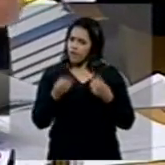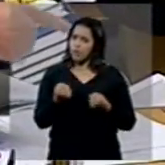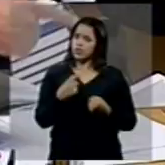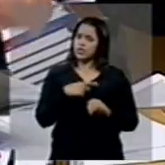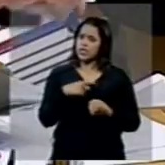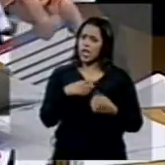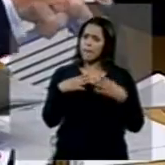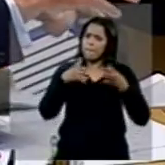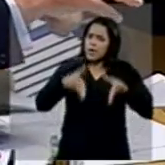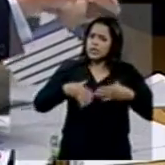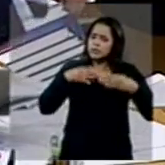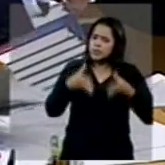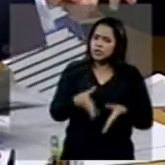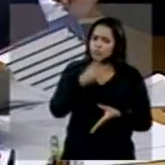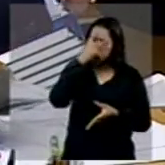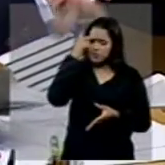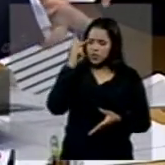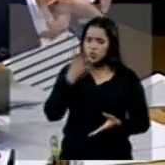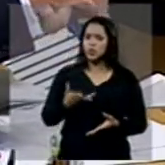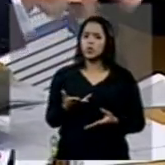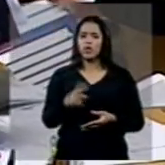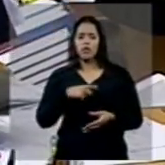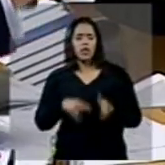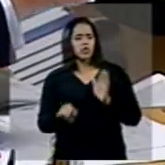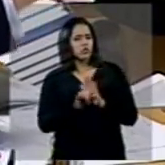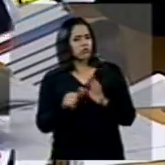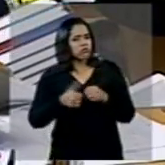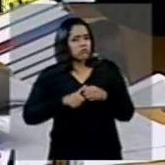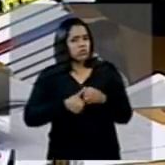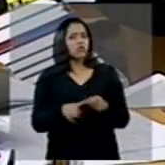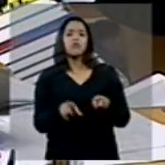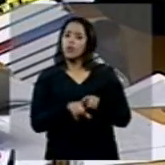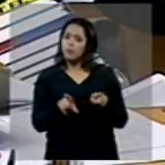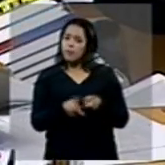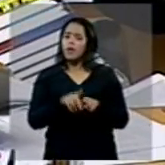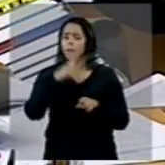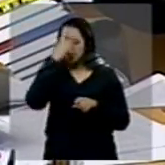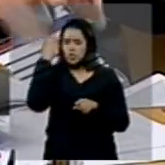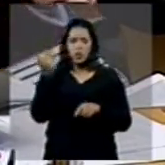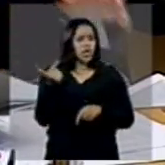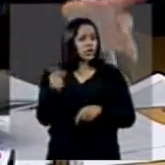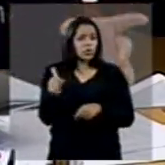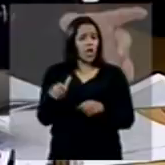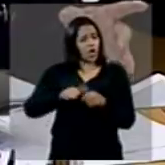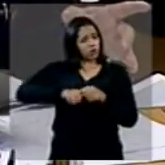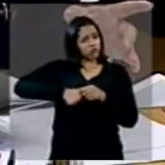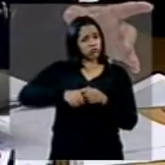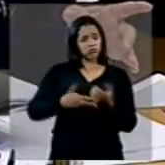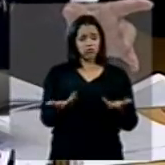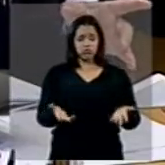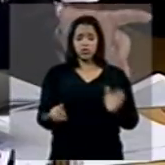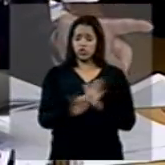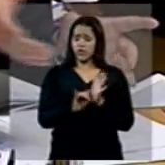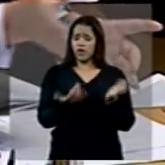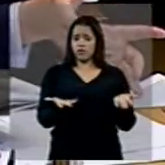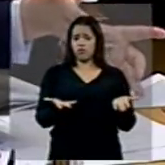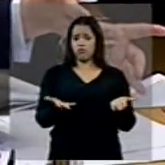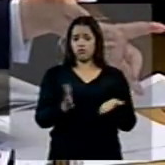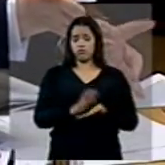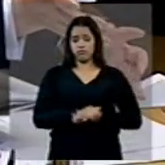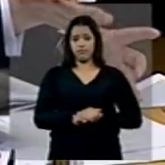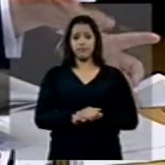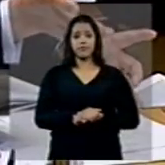de eleitores identificados biometricamente e a participação de eleitores que não estão identificados e que